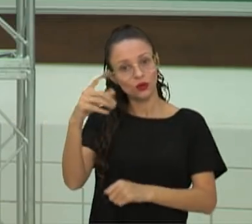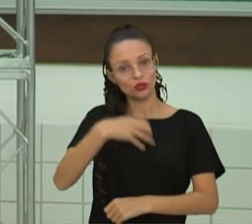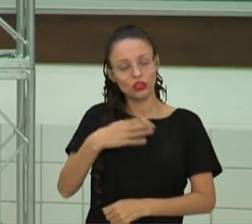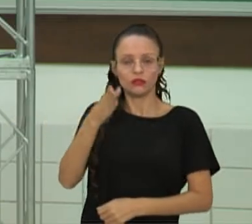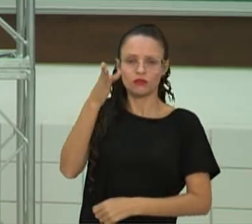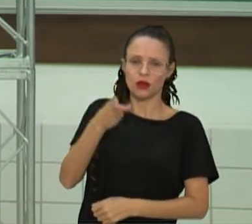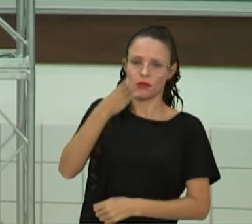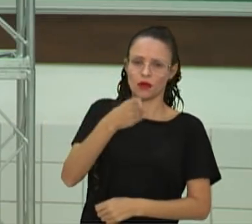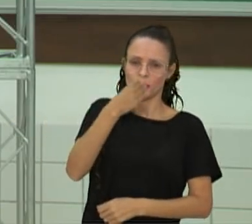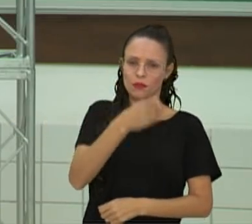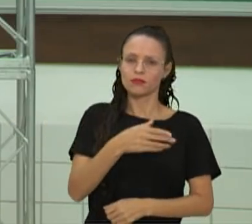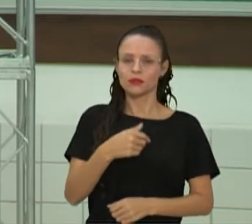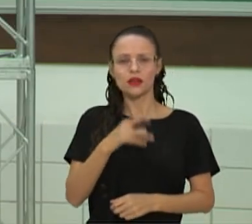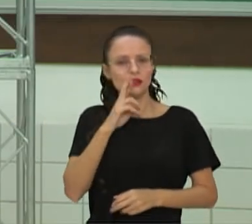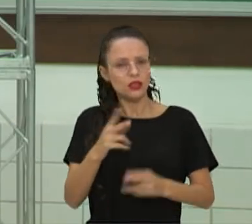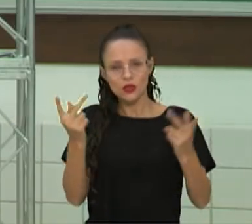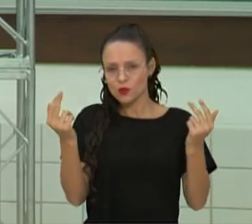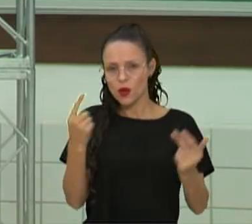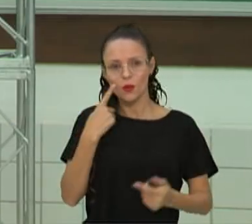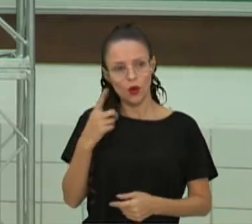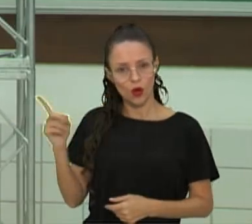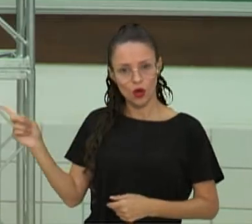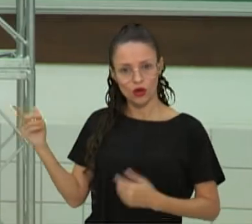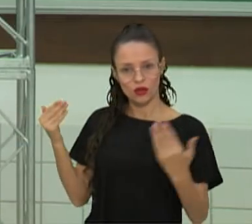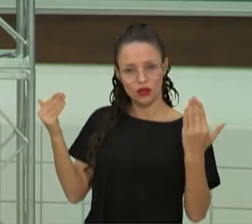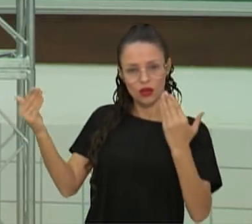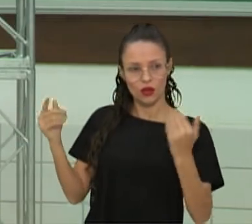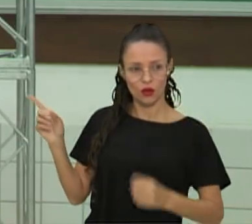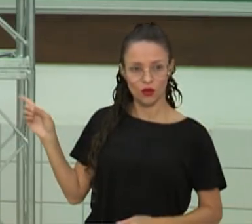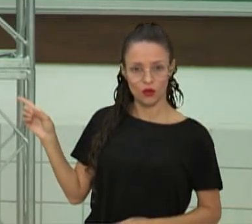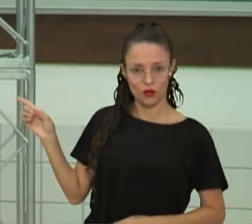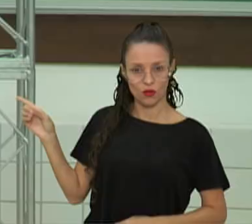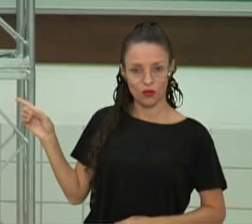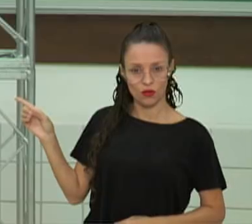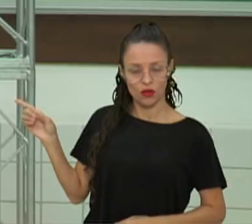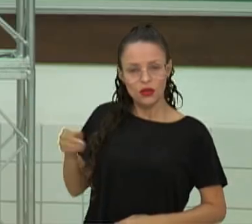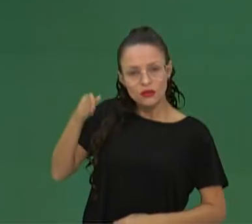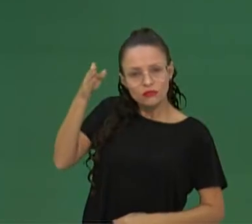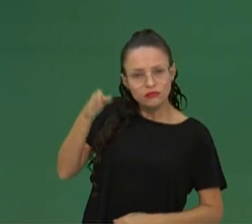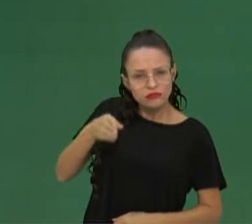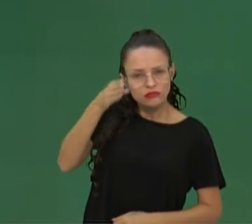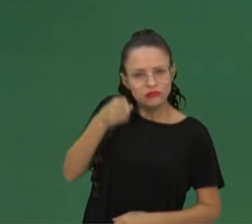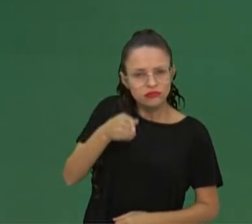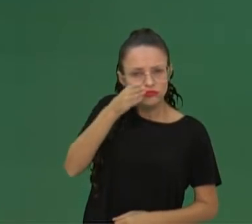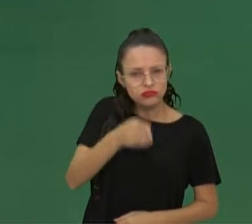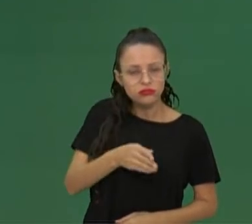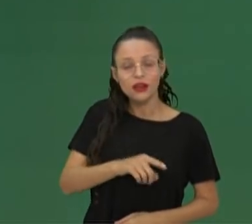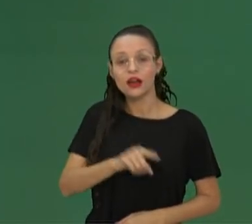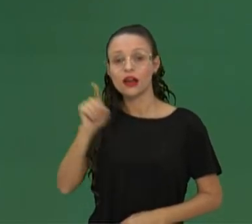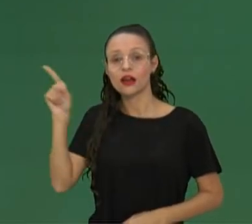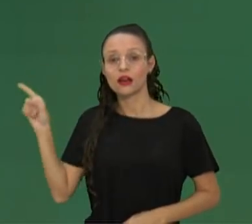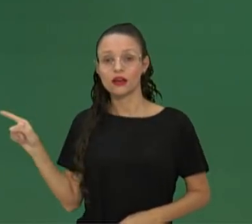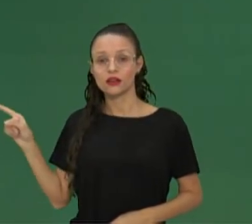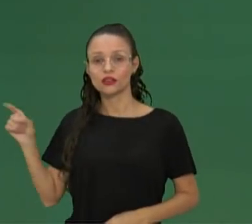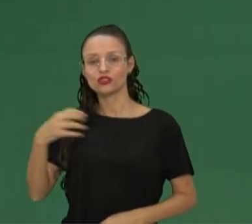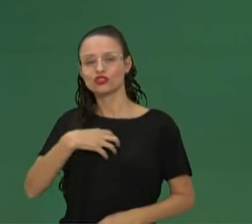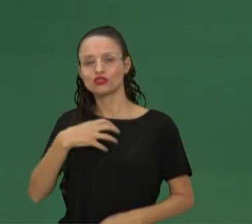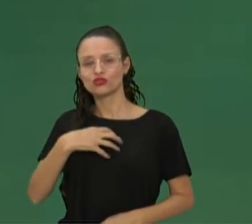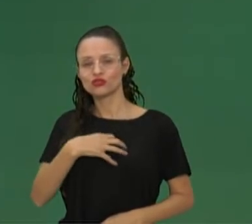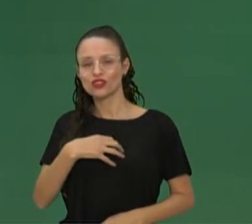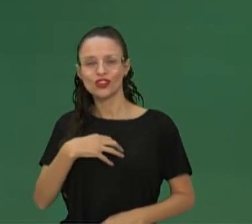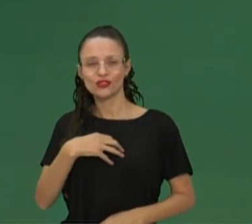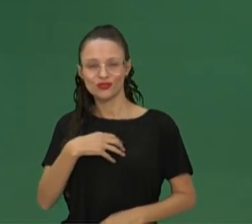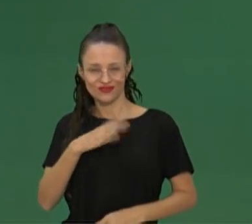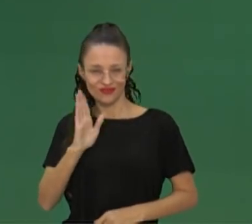tentar chegar no resultado também. Então dá uma olhada de novo, ó. Aqui eu tenho o algoritmo montado e aqui eu tenho o jeito que a gente já vinha